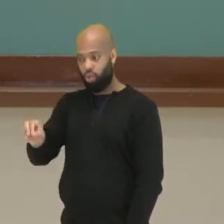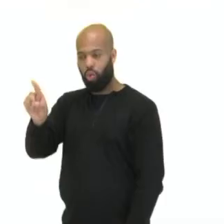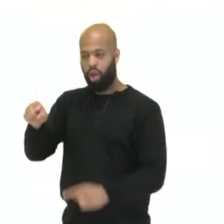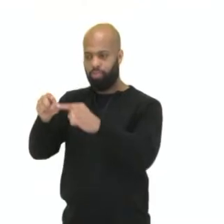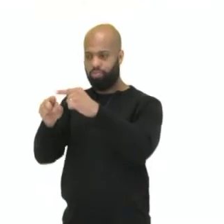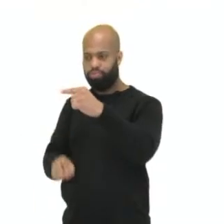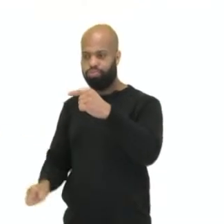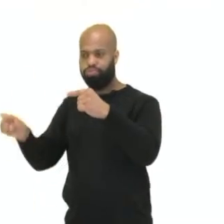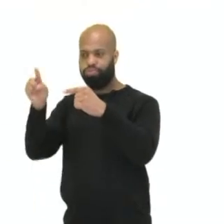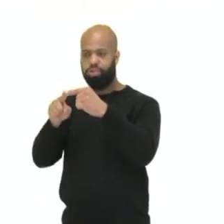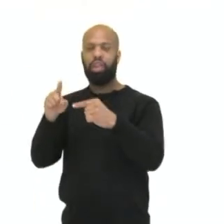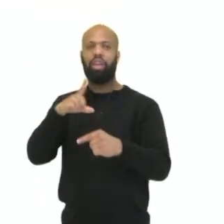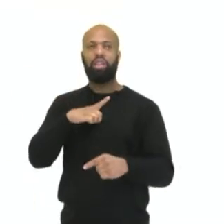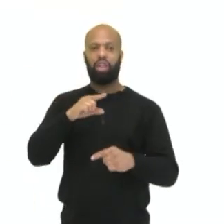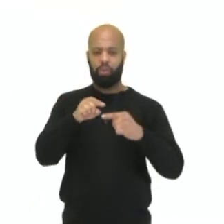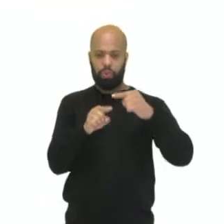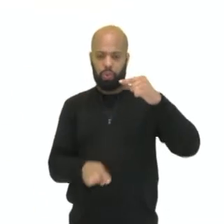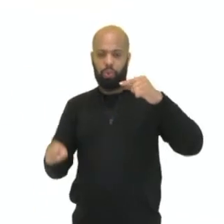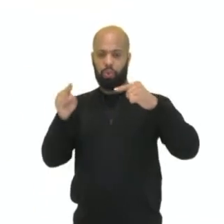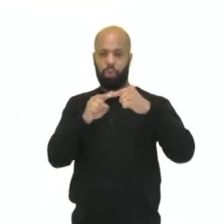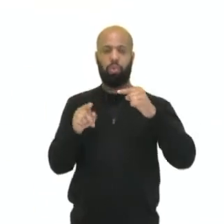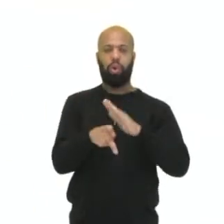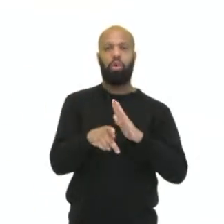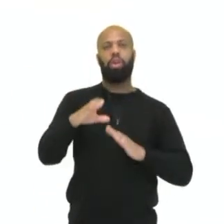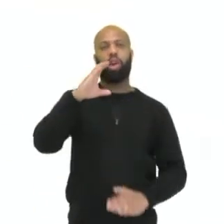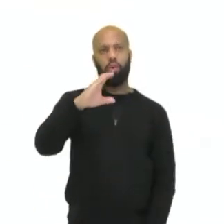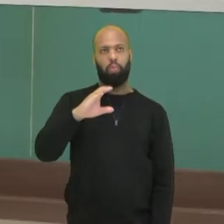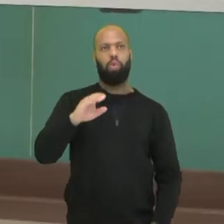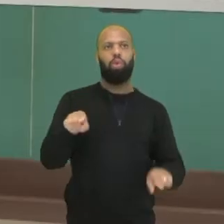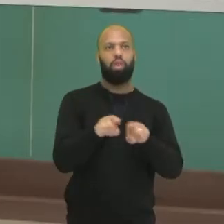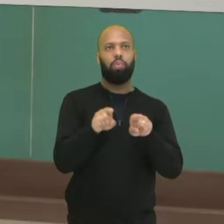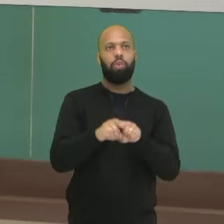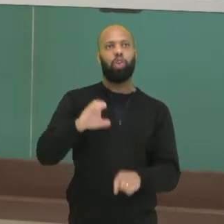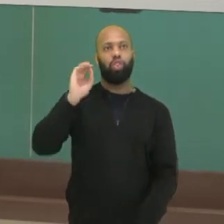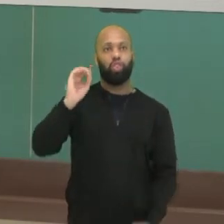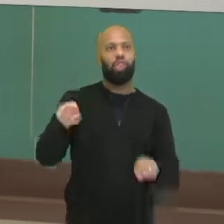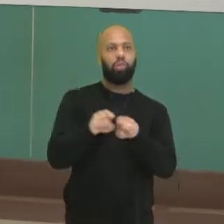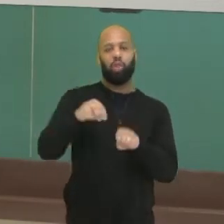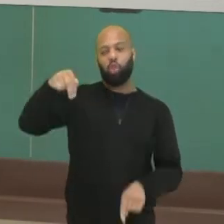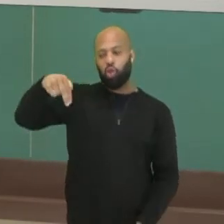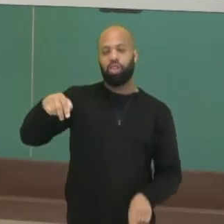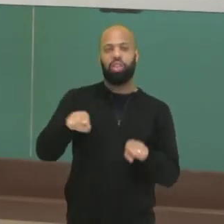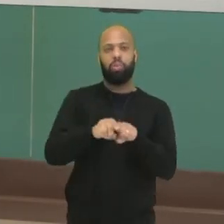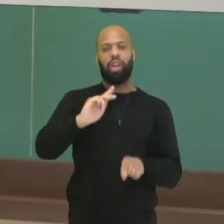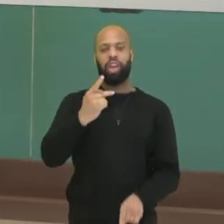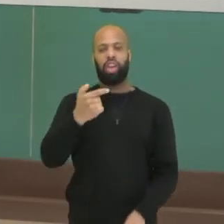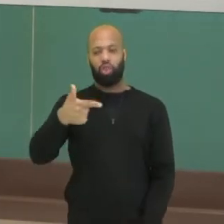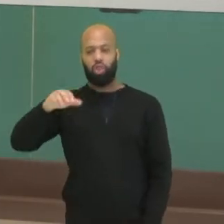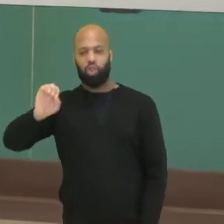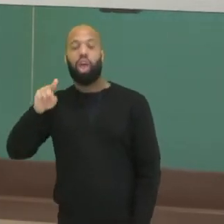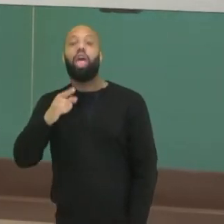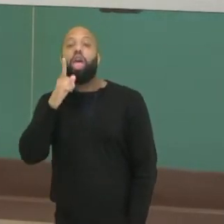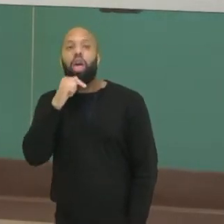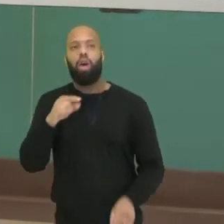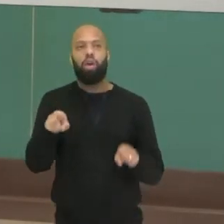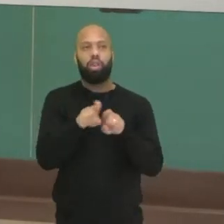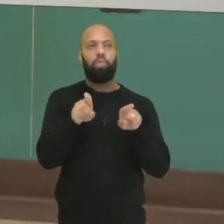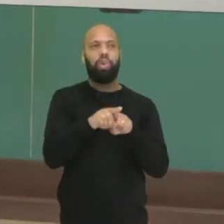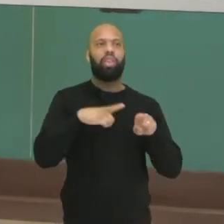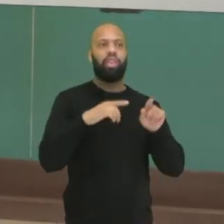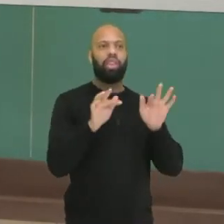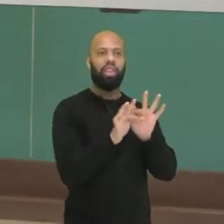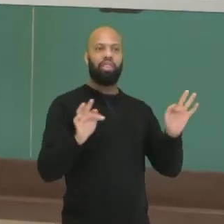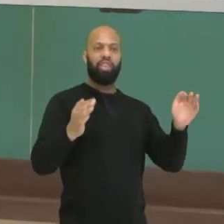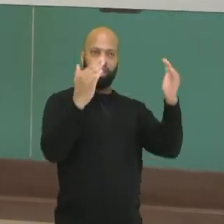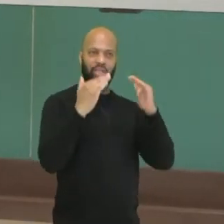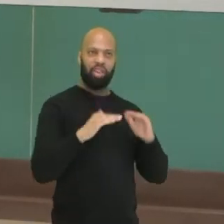ciclos ali, o ciclo do carbono, do oxigênio, do nitrogênio, da água, que são os principais, mas existem outros. E vamos focar numa frase aqui, ó: